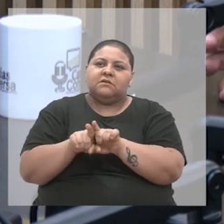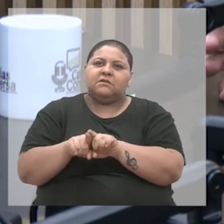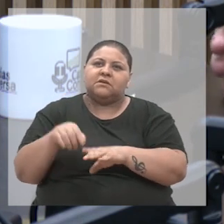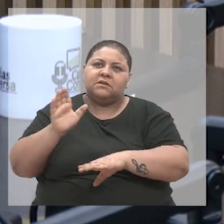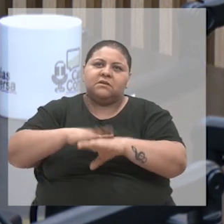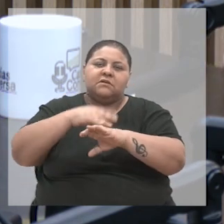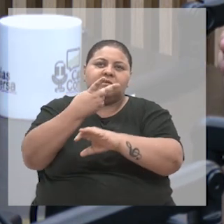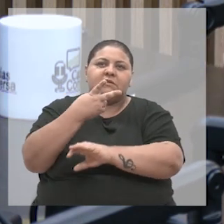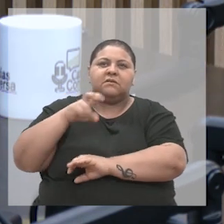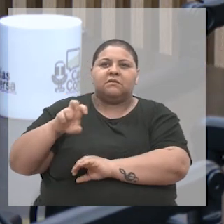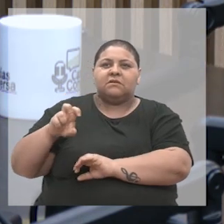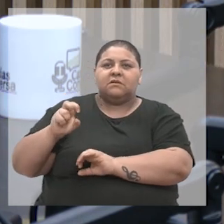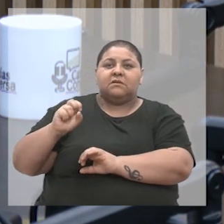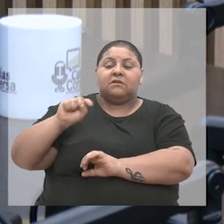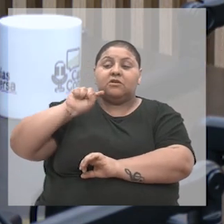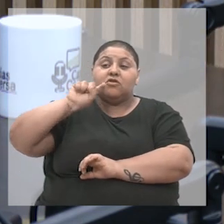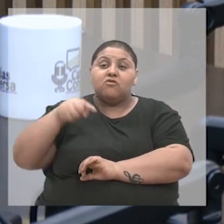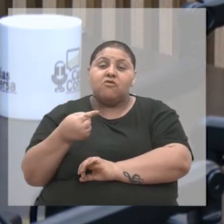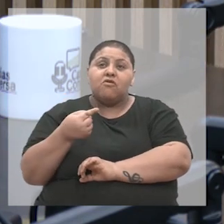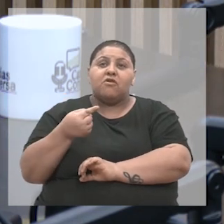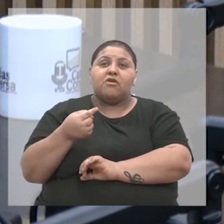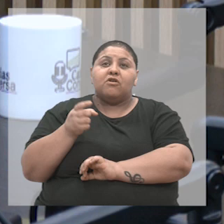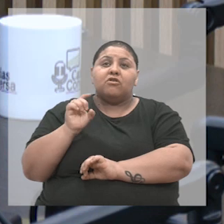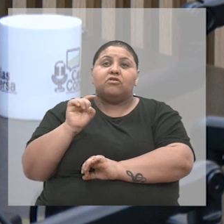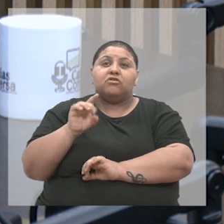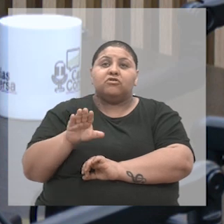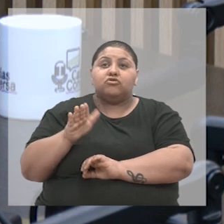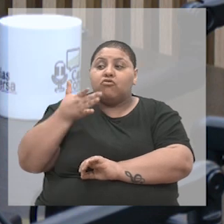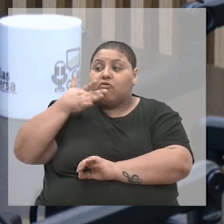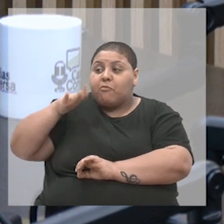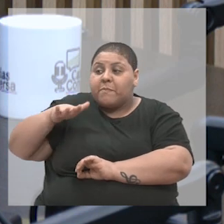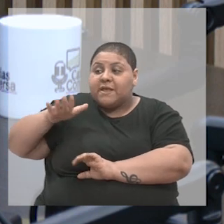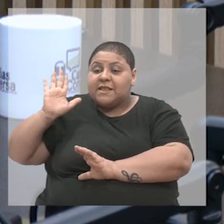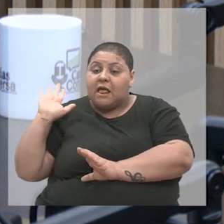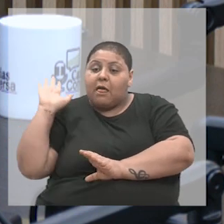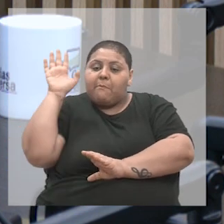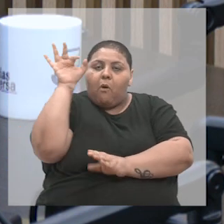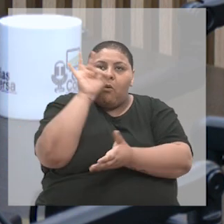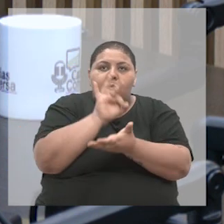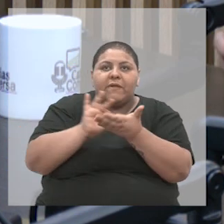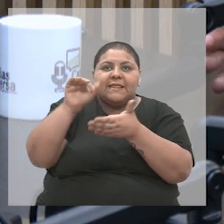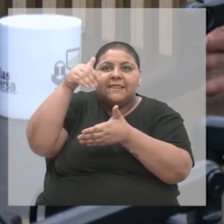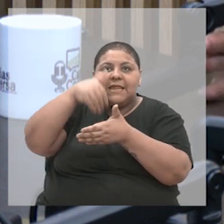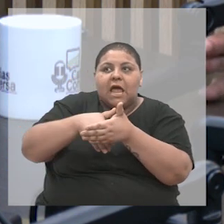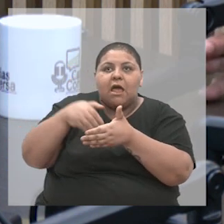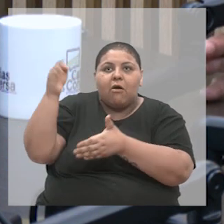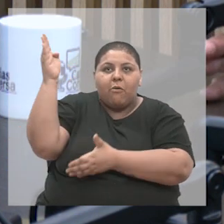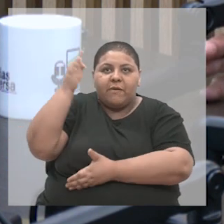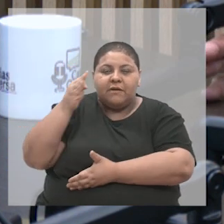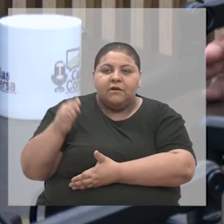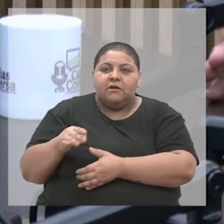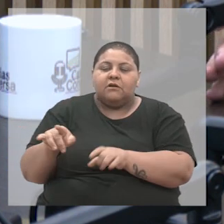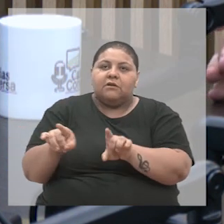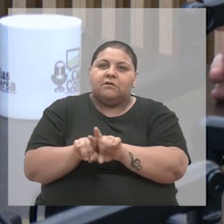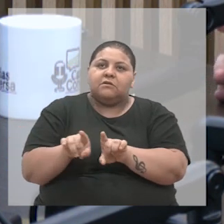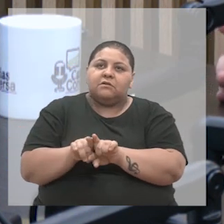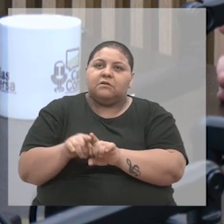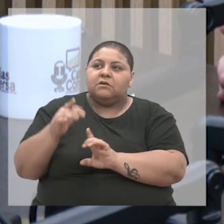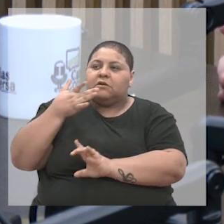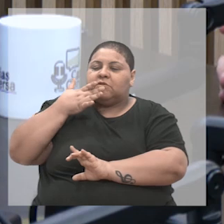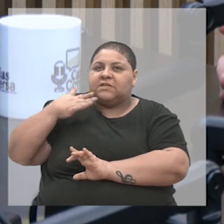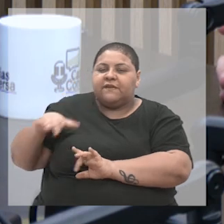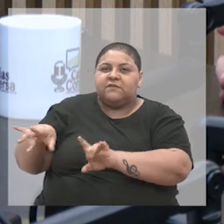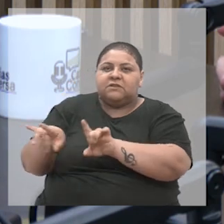de 25 mil atletas só de mini handebol dentro do Brasil cadastrados. Mini handebol. Crianças